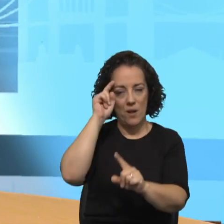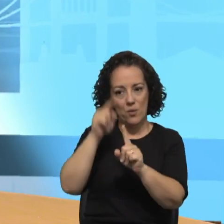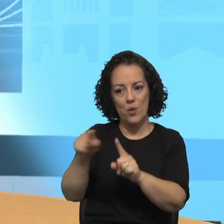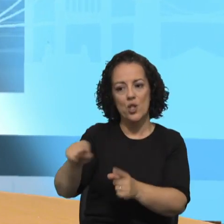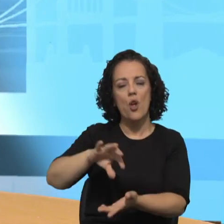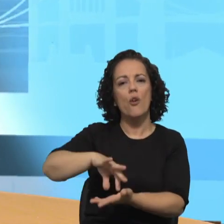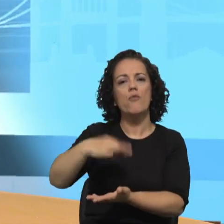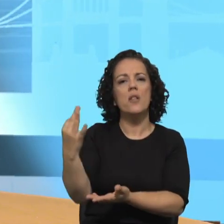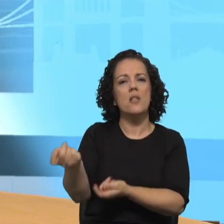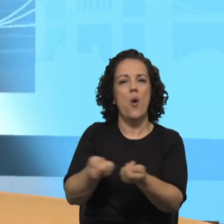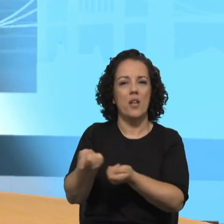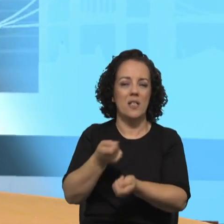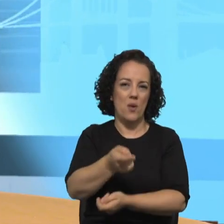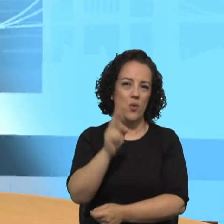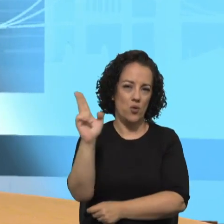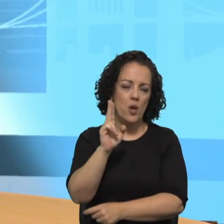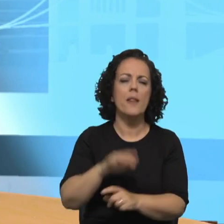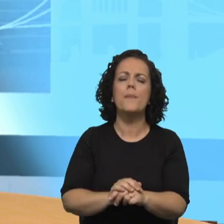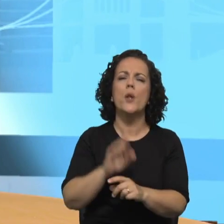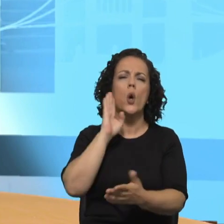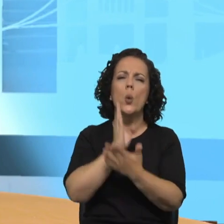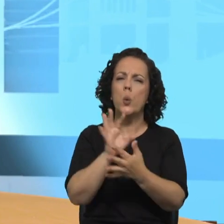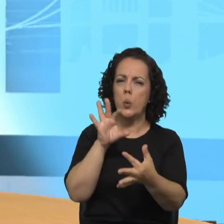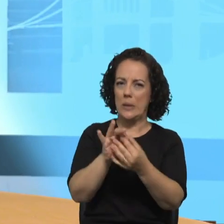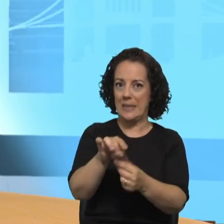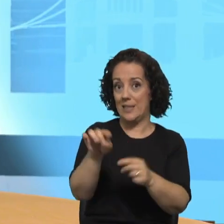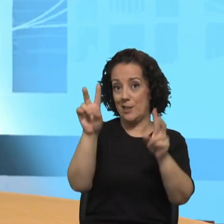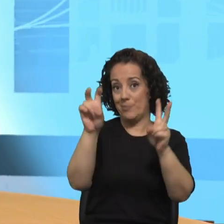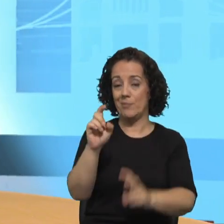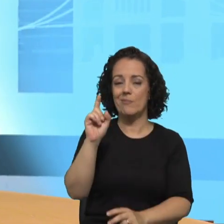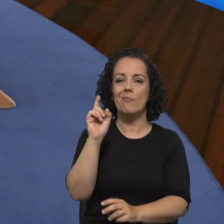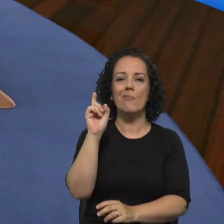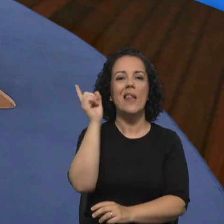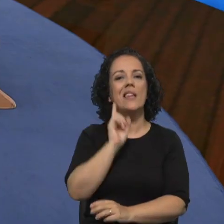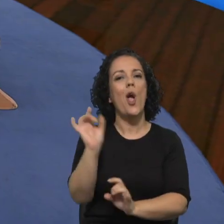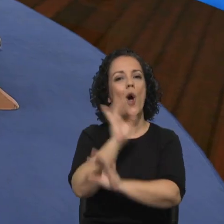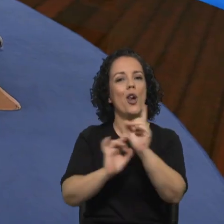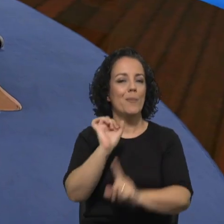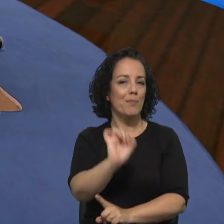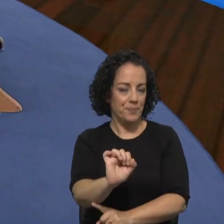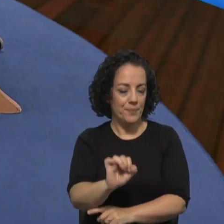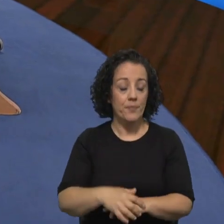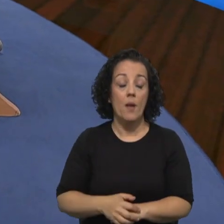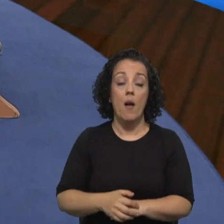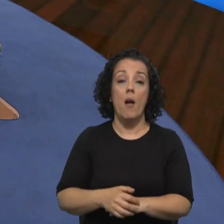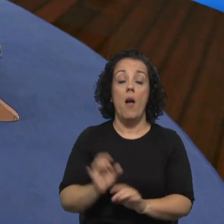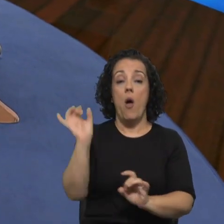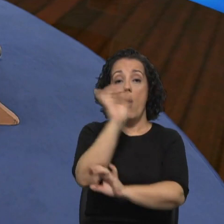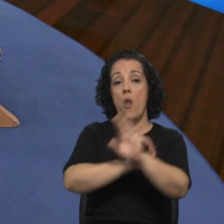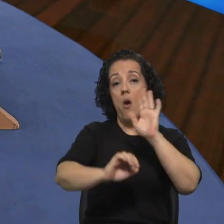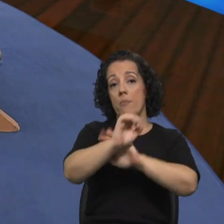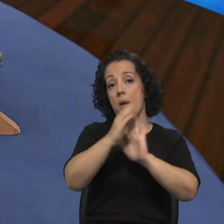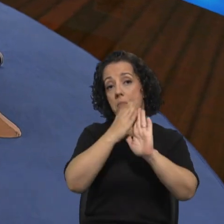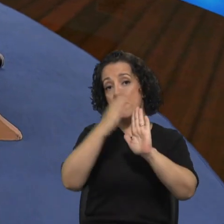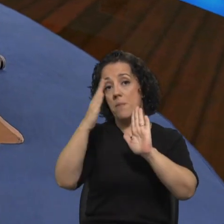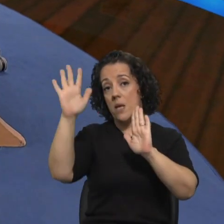que está a organizar a jornada. Uma última referência ainda a este Dia da Europa, Sim. porque, enfim, do leste, ou a partir do